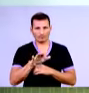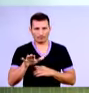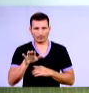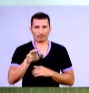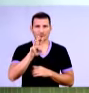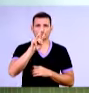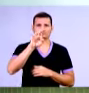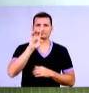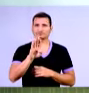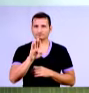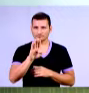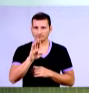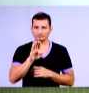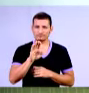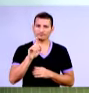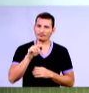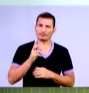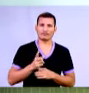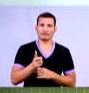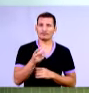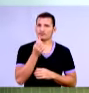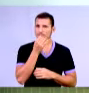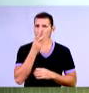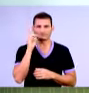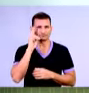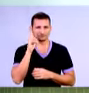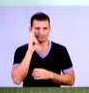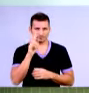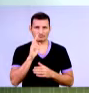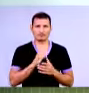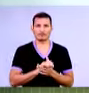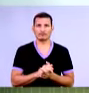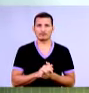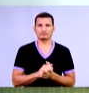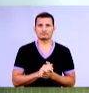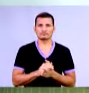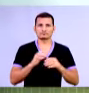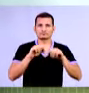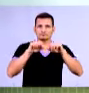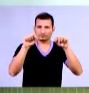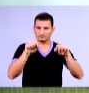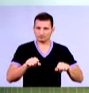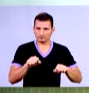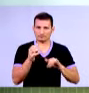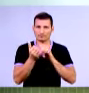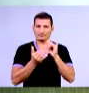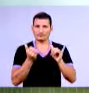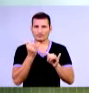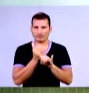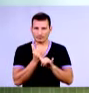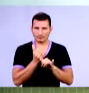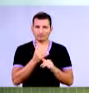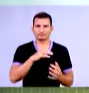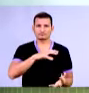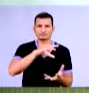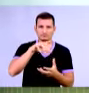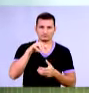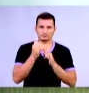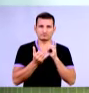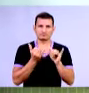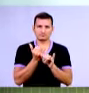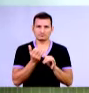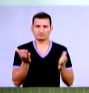né? Sempre é bom lembrar que, os sistemas de internet, né, o mundo da internet